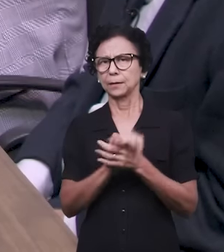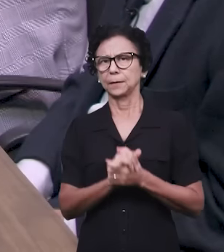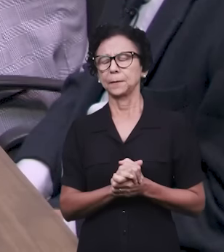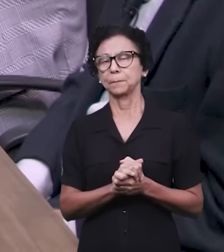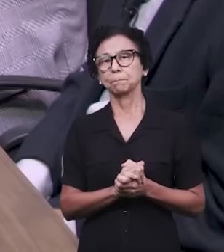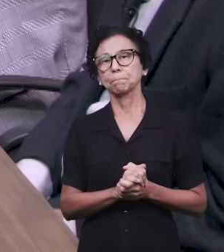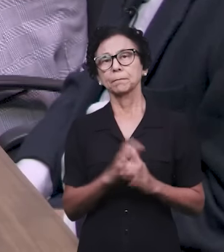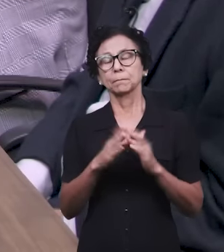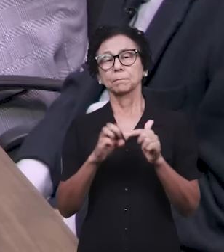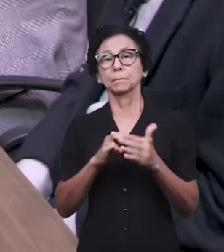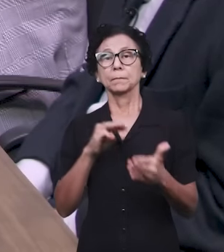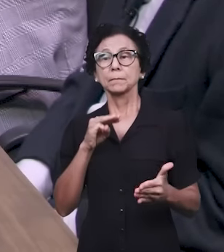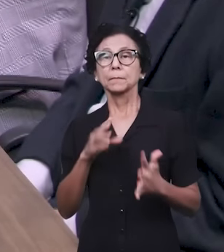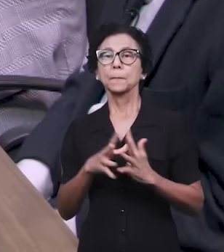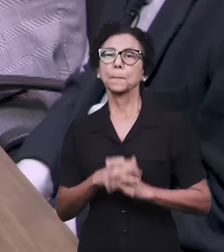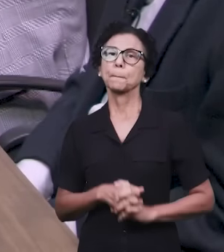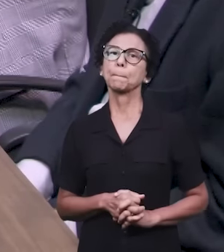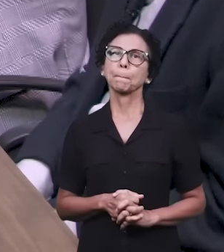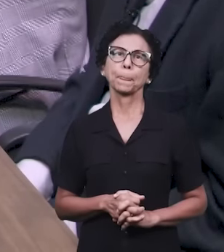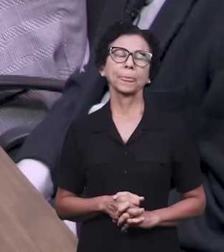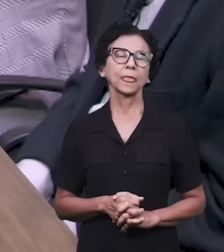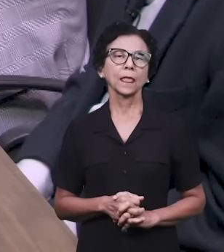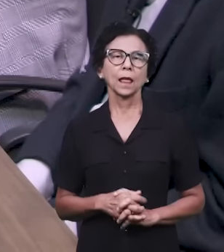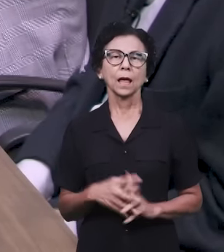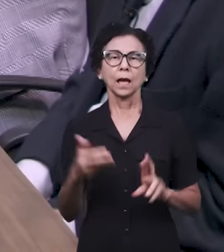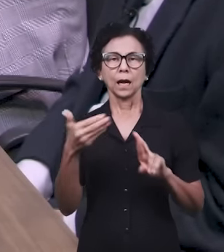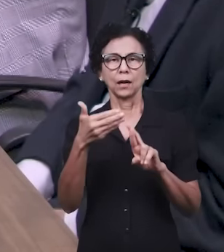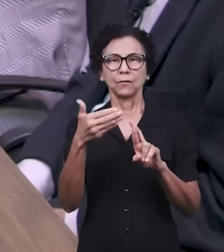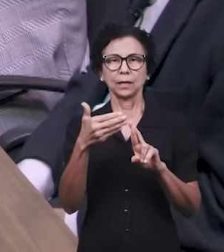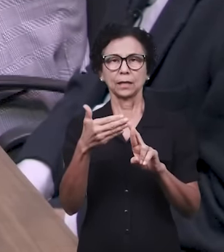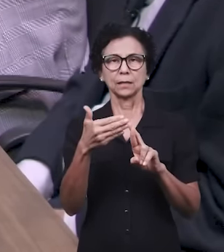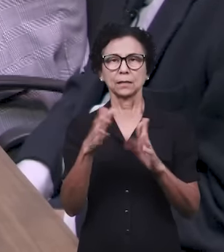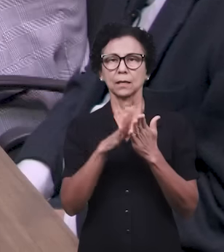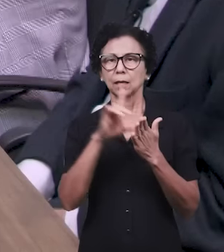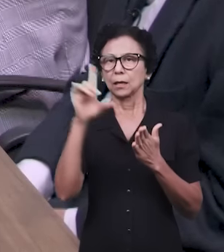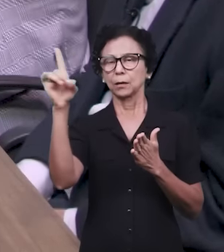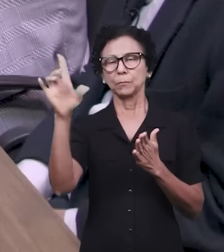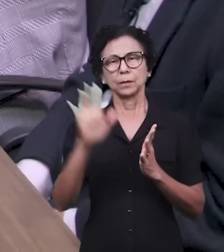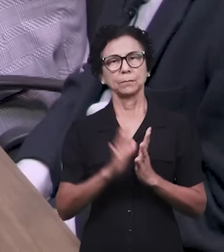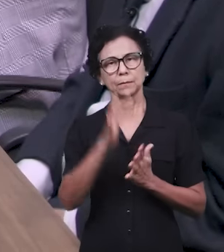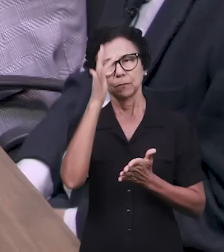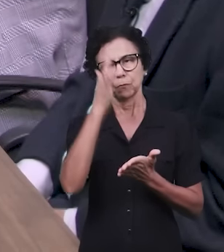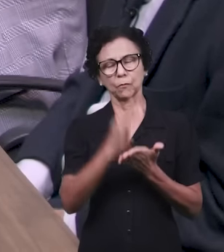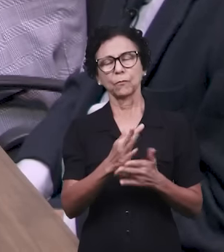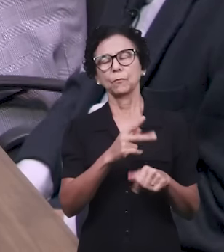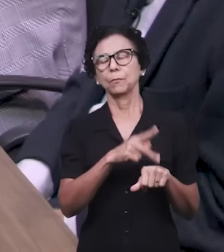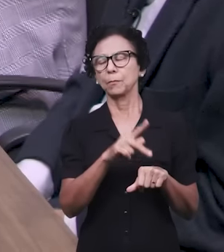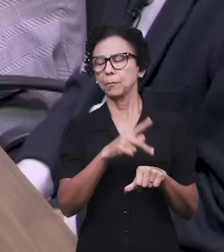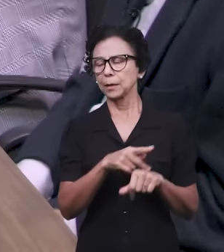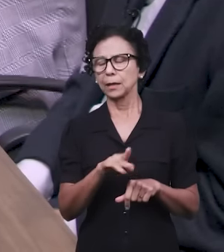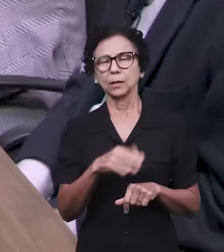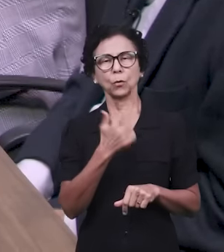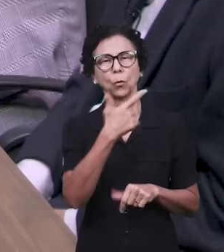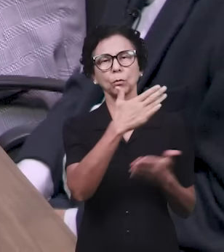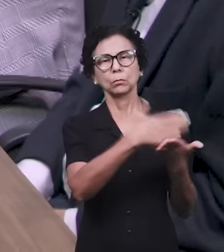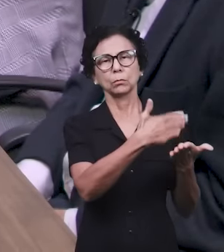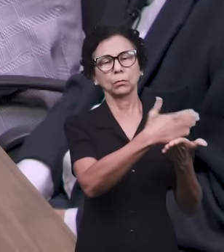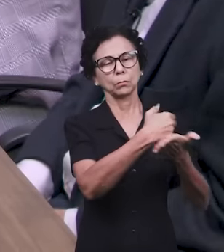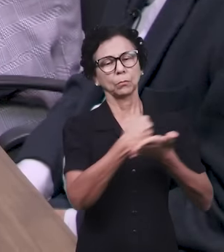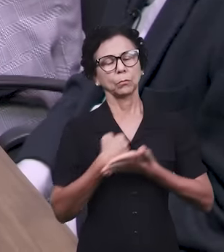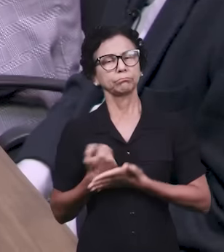cristã Maranata, nós só temos a Bíblia como única regra de fé e prática, não temos outro livro auxiliar da Bíblia. A Bíblia é o único livro que nós temos para